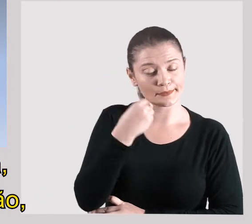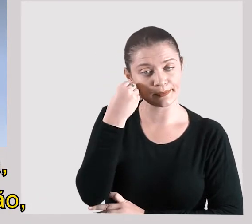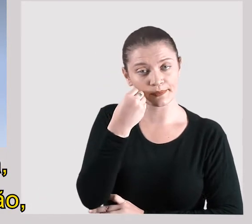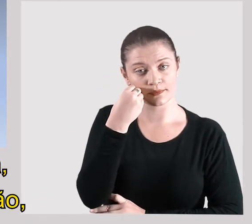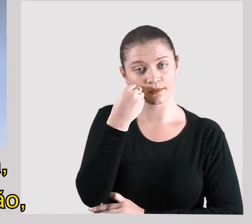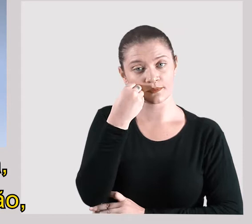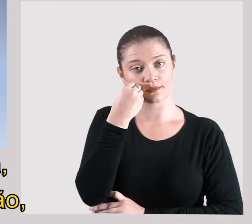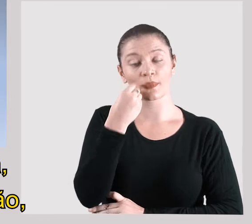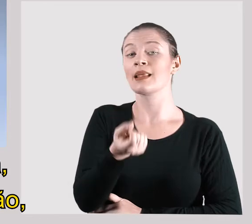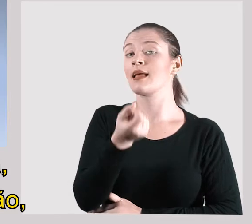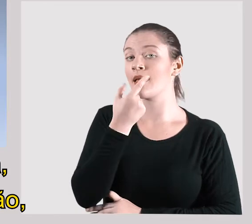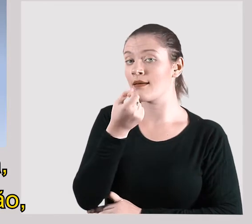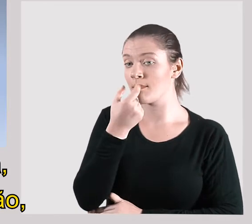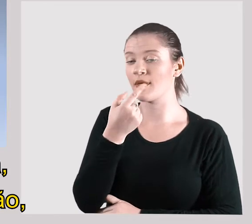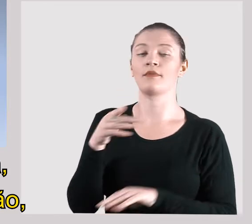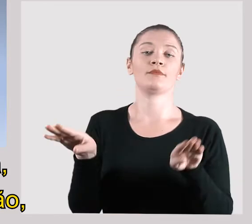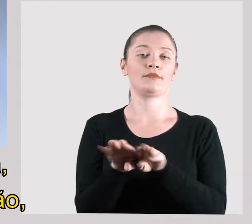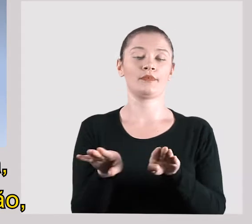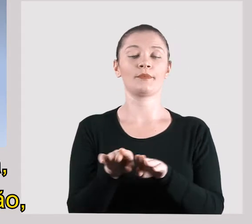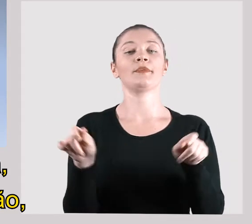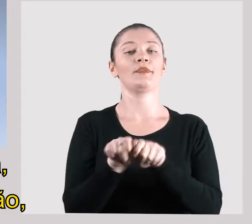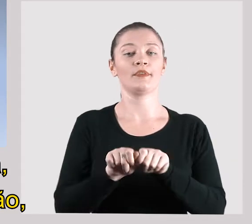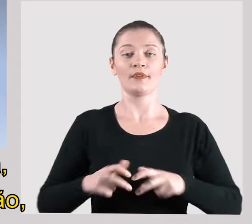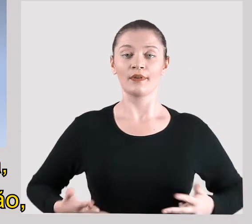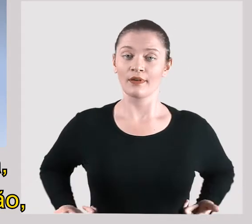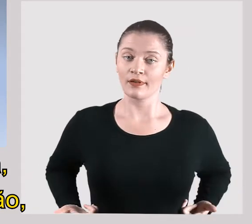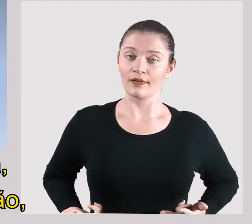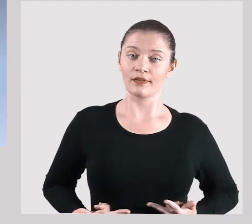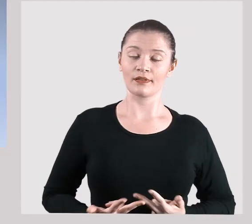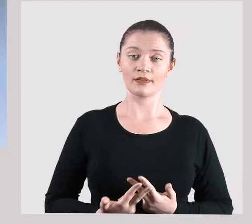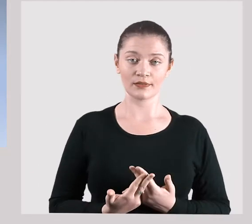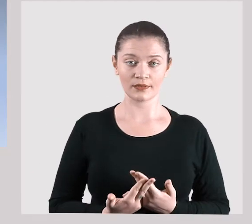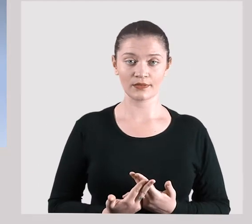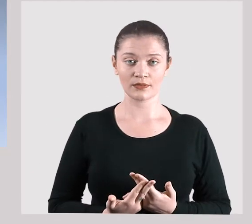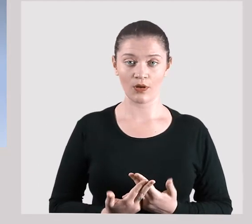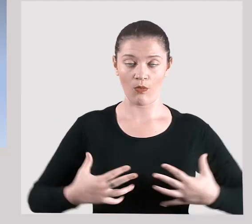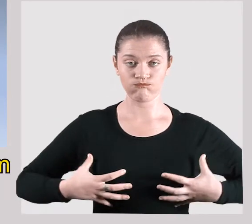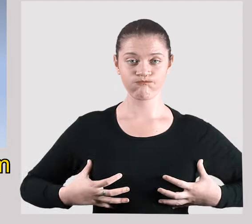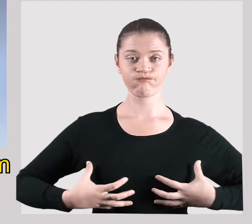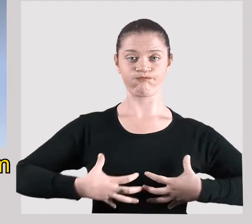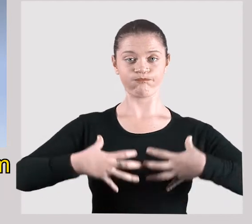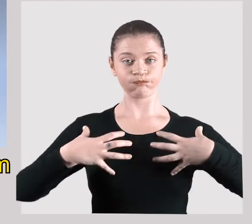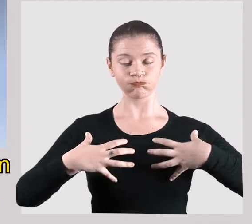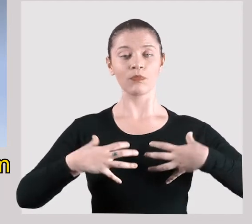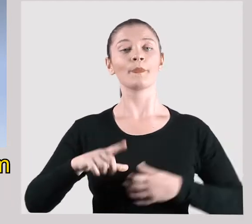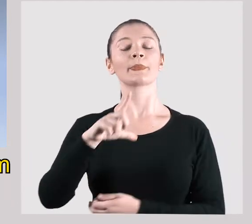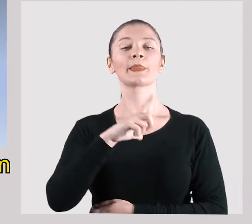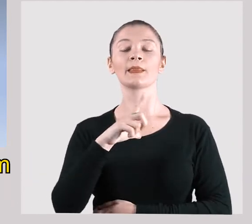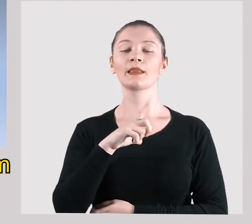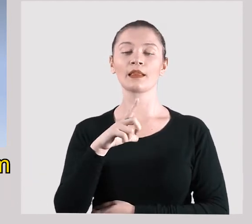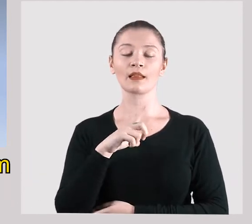a hormonioterapia cruzada, faz a cirurgia de transgenitalização, coloca prótese, tem casos que